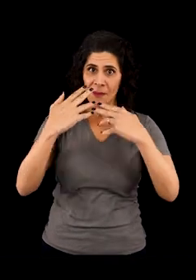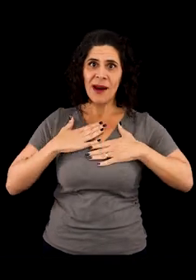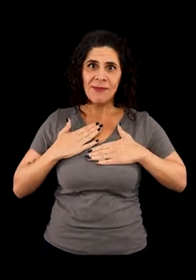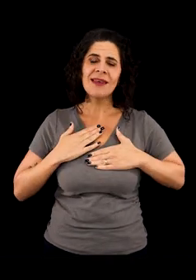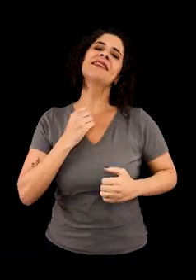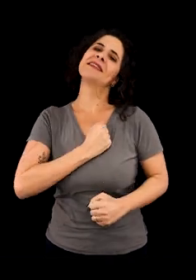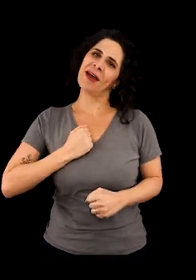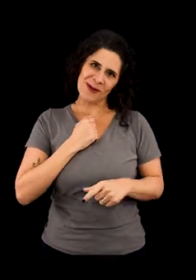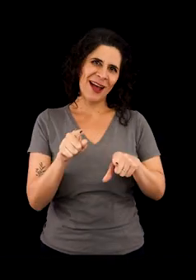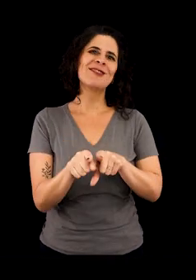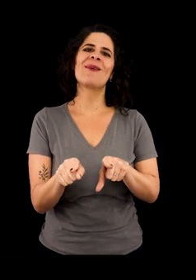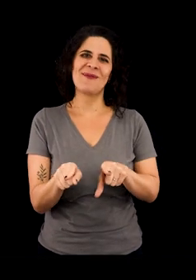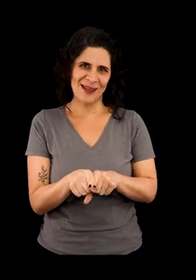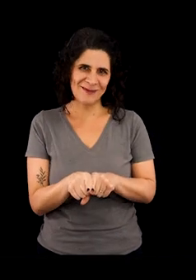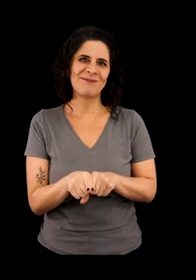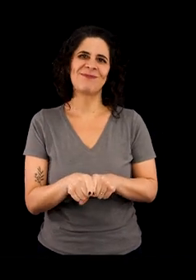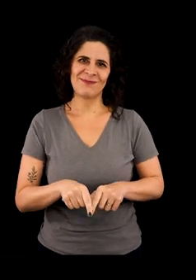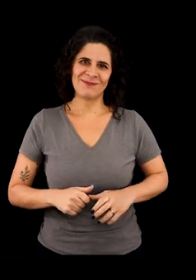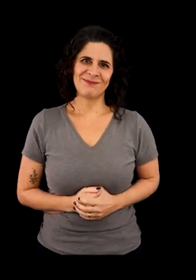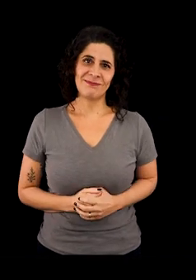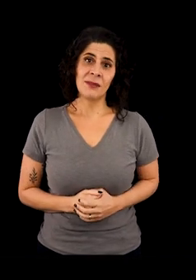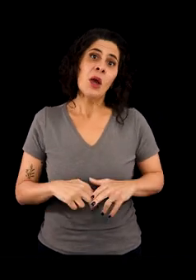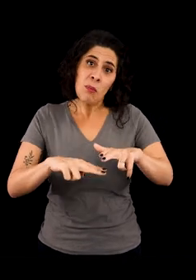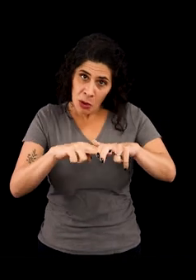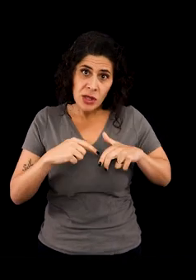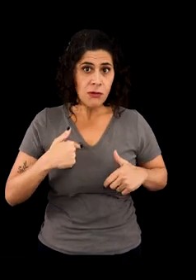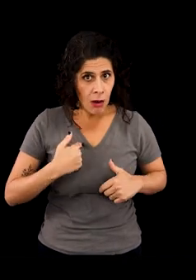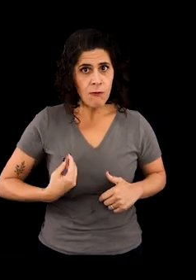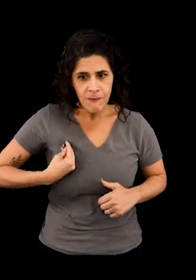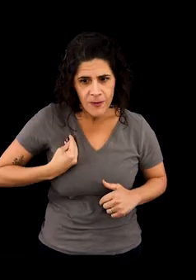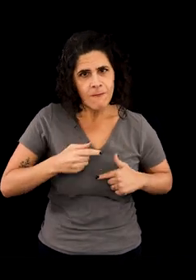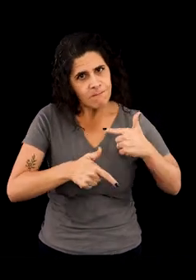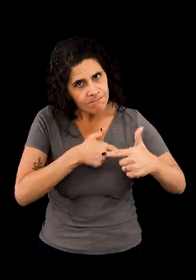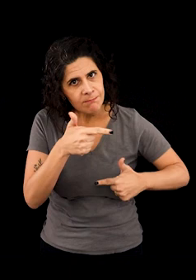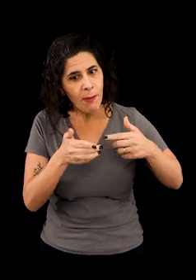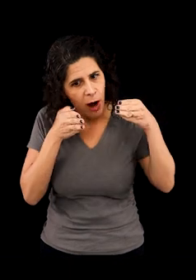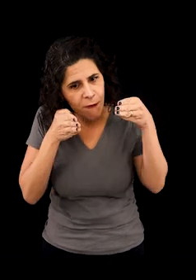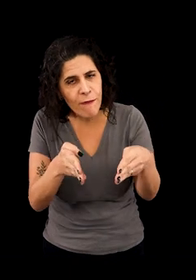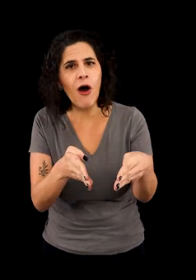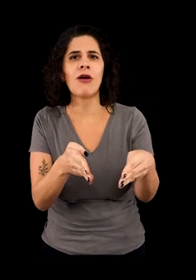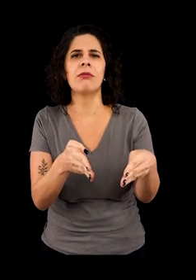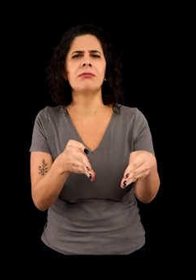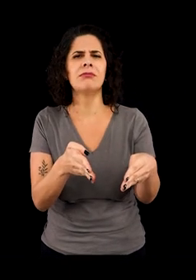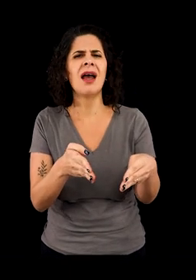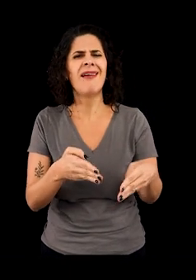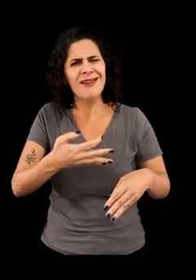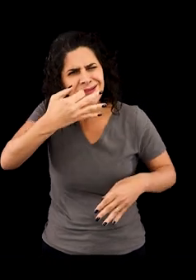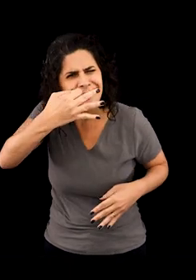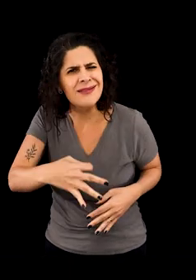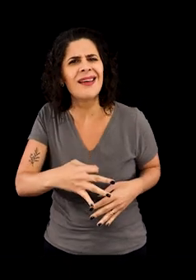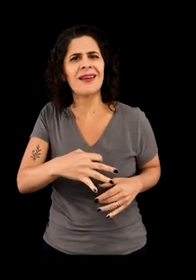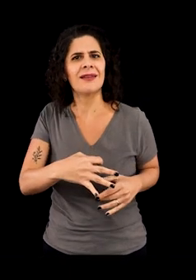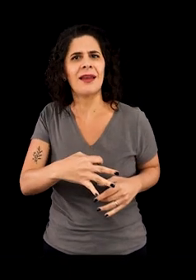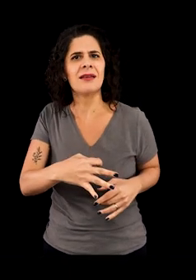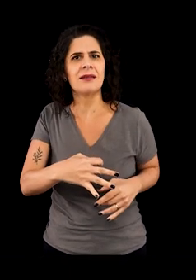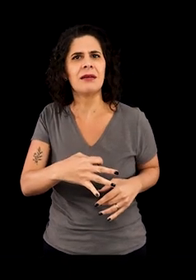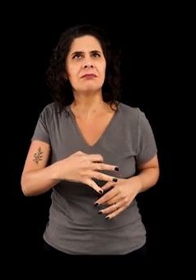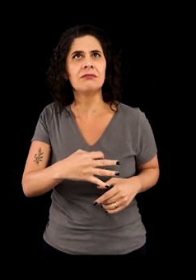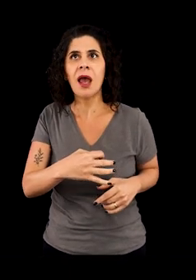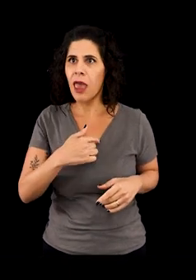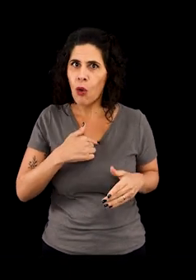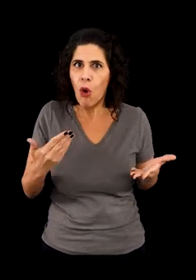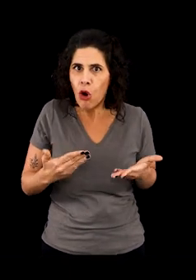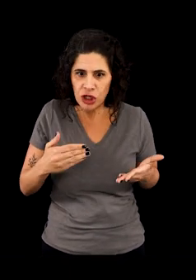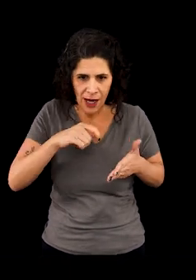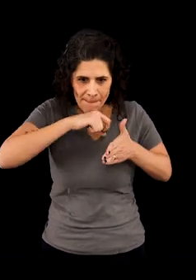saudade para alguém. Para isso eu vivo, por isso eu trabalho. Que eu tenho certeza que alguma